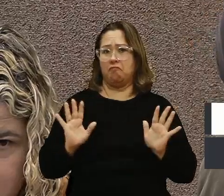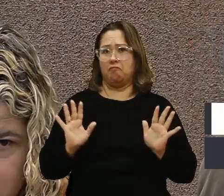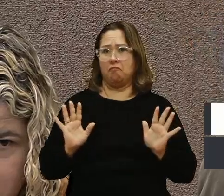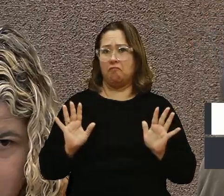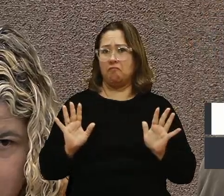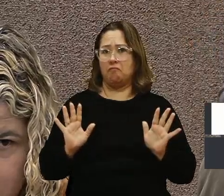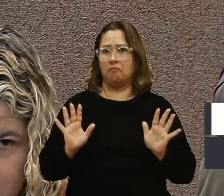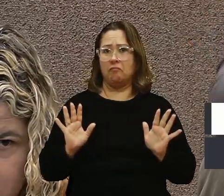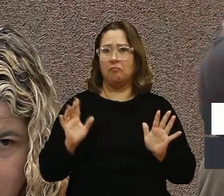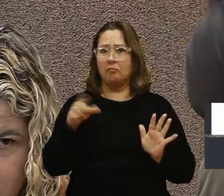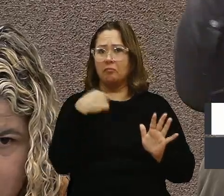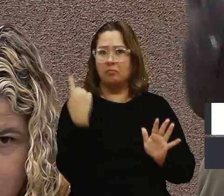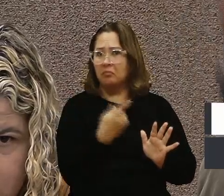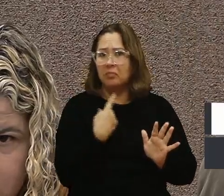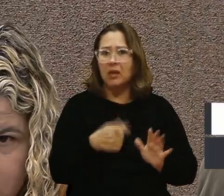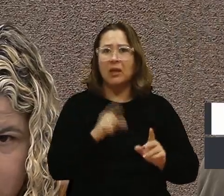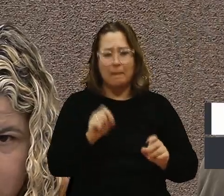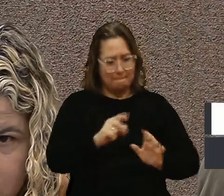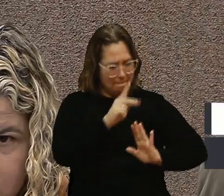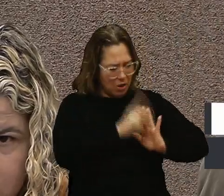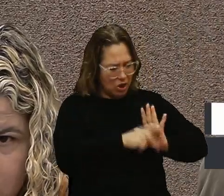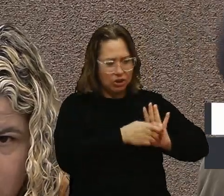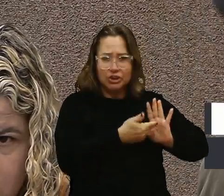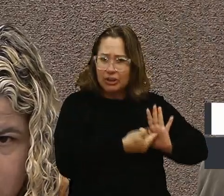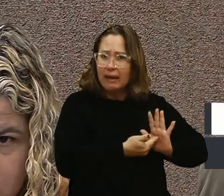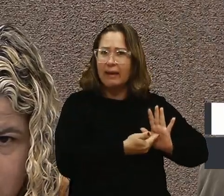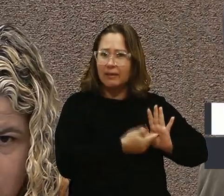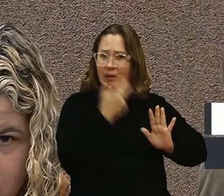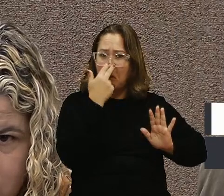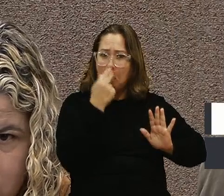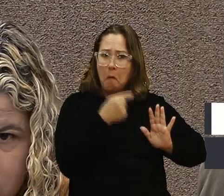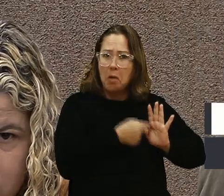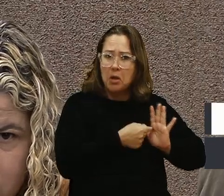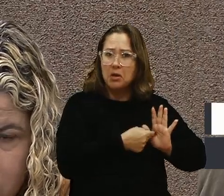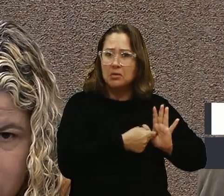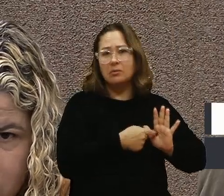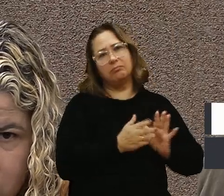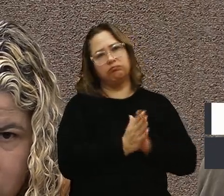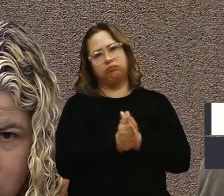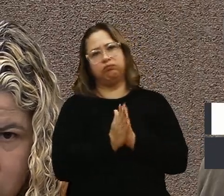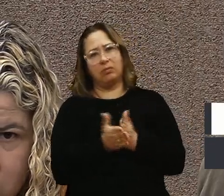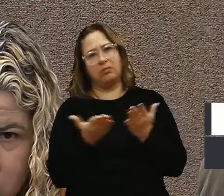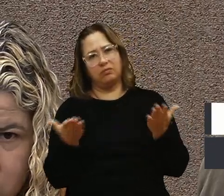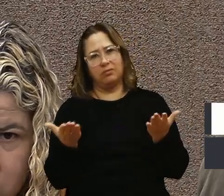Aqui o que a gente disse é que projetos como esse... Por favor,